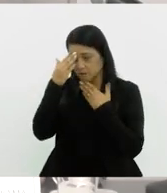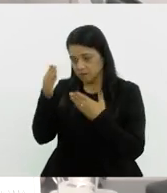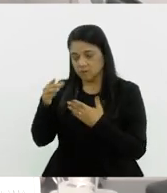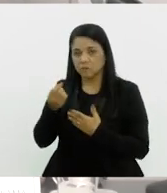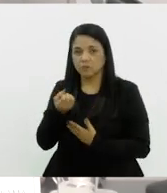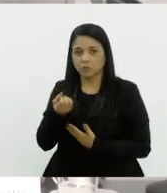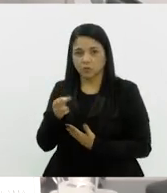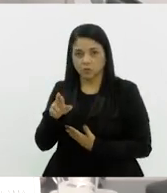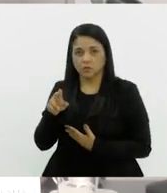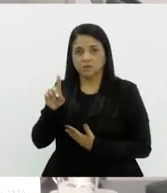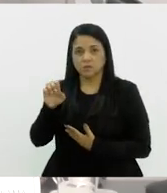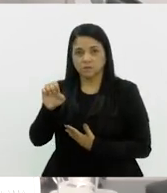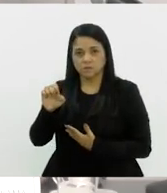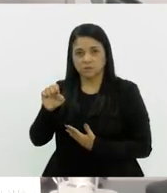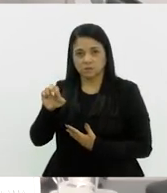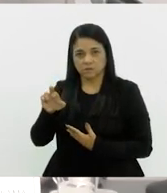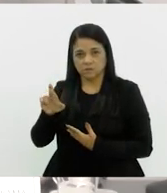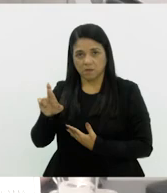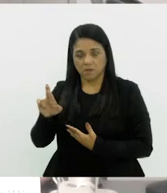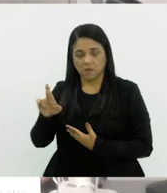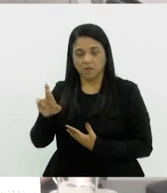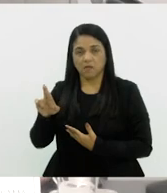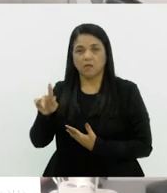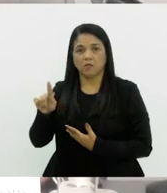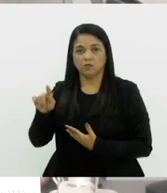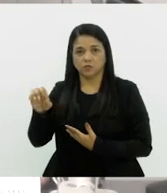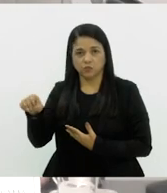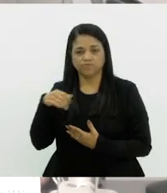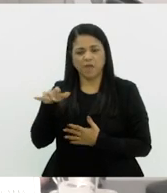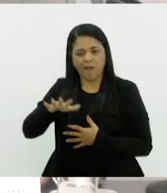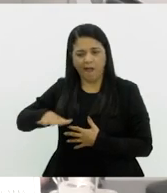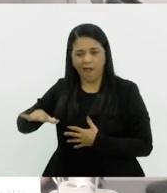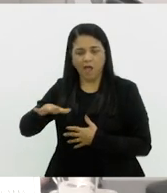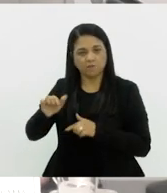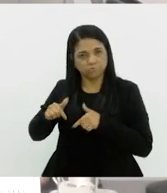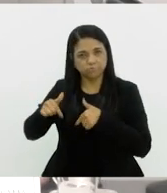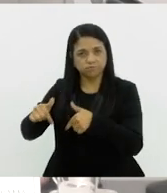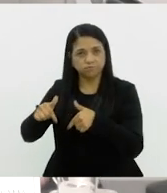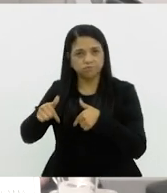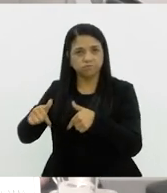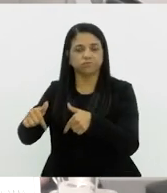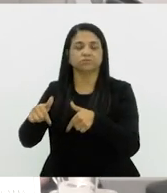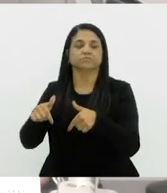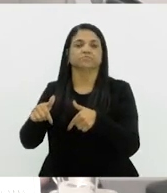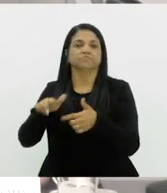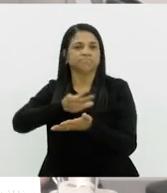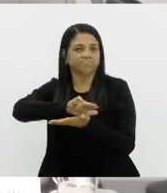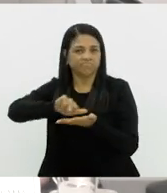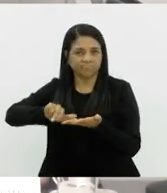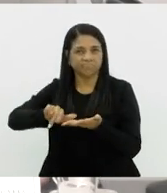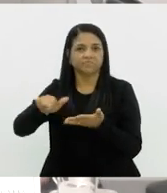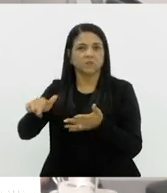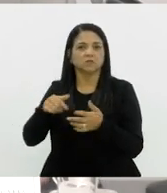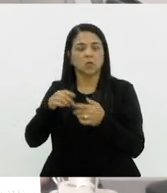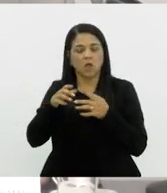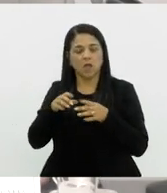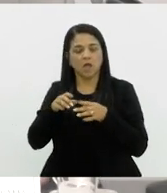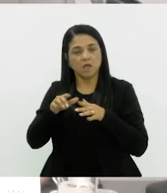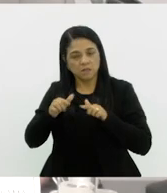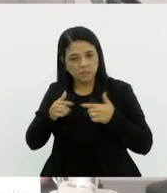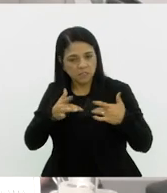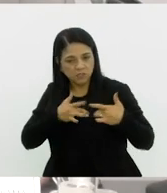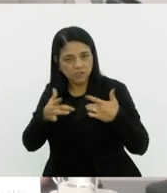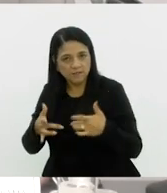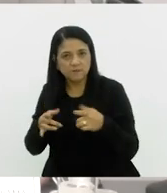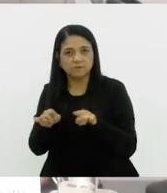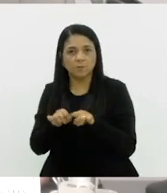uma pessoa que atua há muitos anos em várias áreas, é uma pessoa reconhecida por sua dedicação, eficiência, busca sempre o diálogo, mas